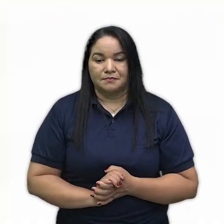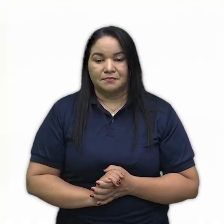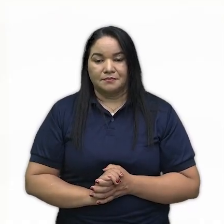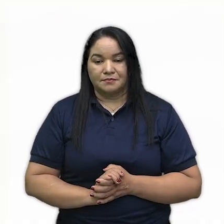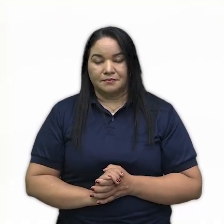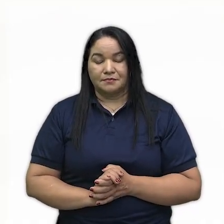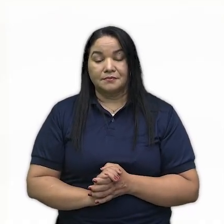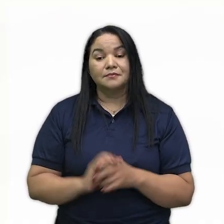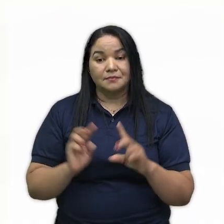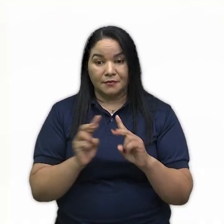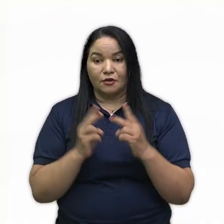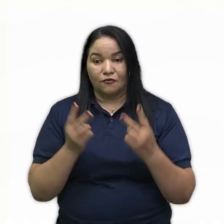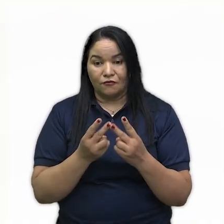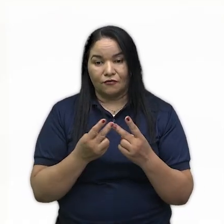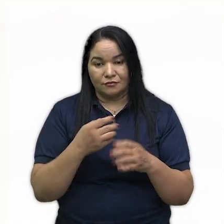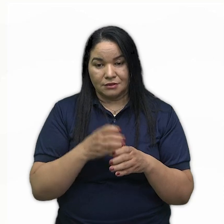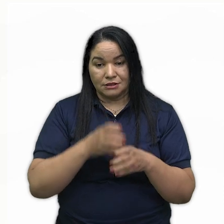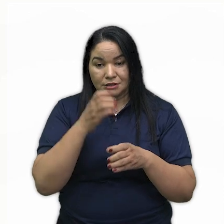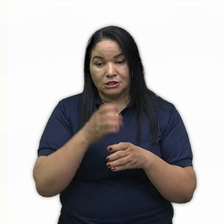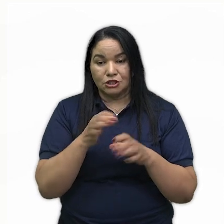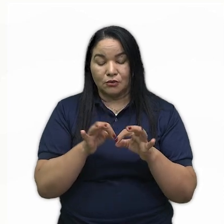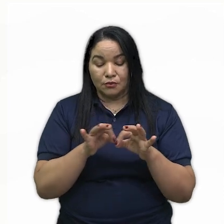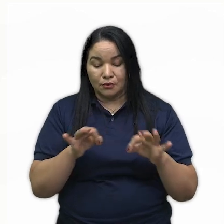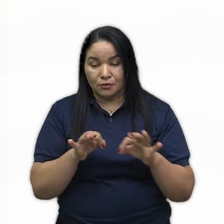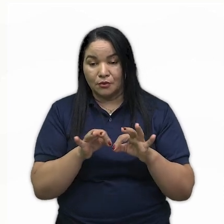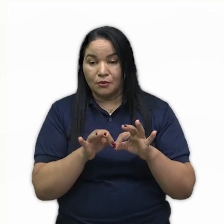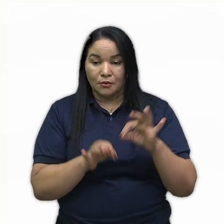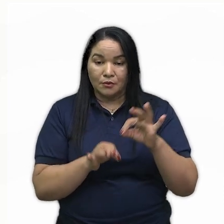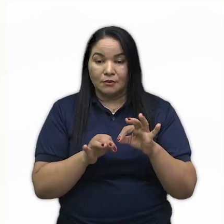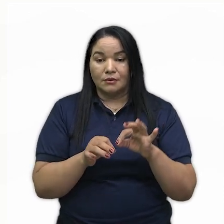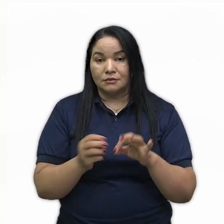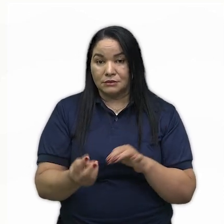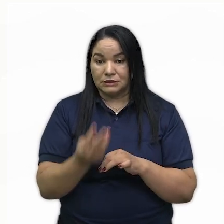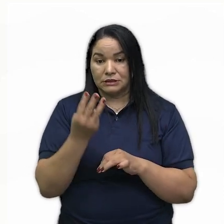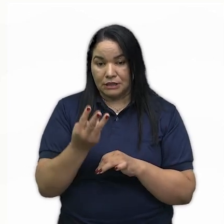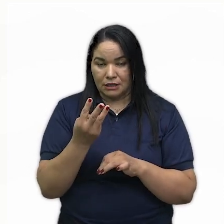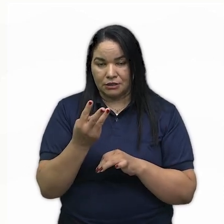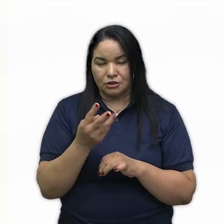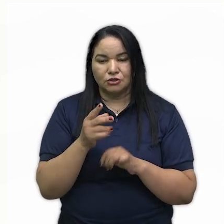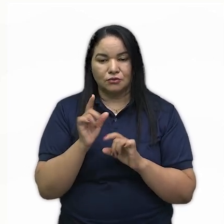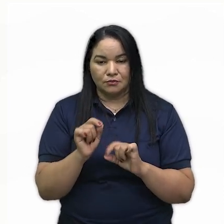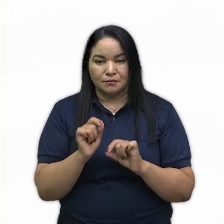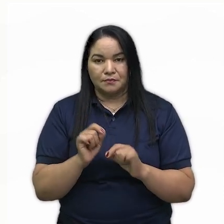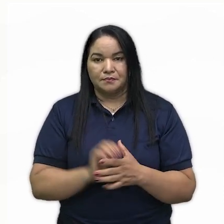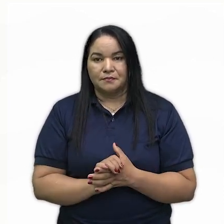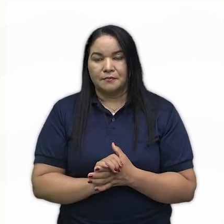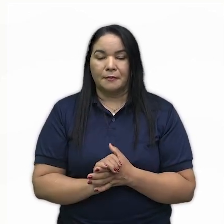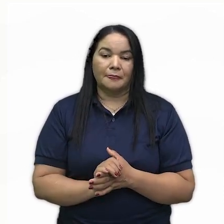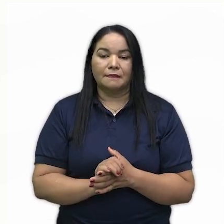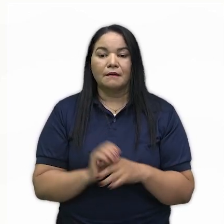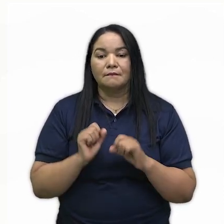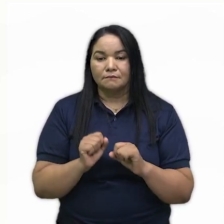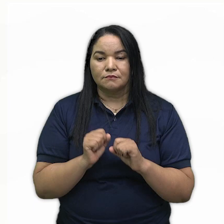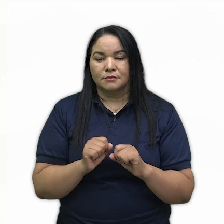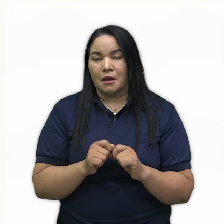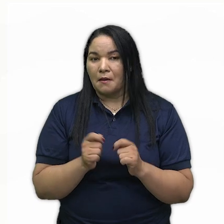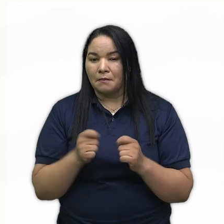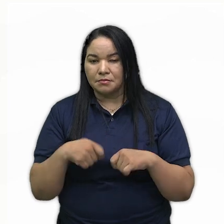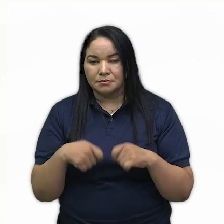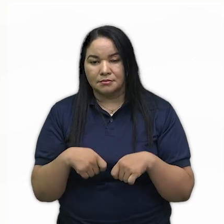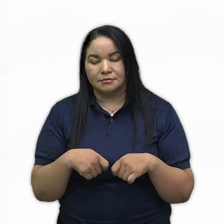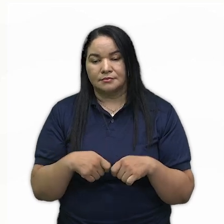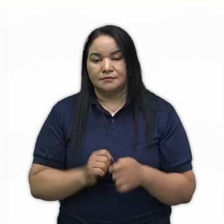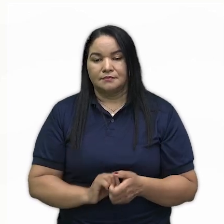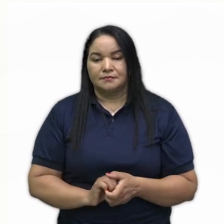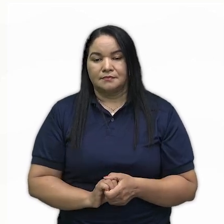O volume de um cilindro é a medida do espaço tridimensional que ele ocupa, ok? Então, no caso, a sua